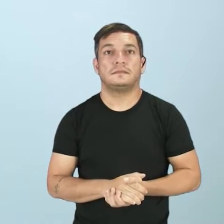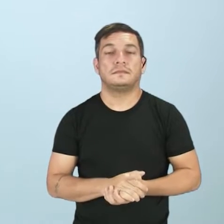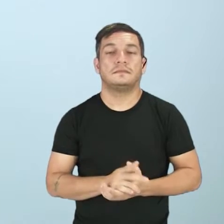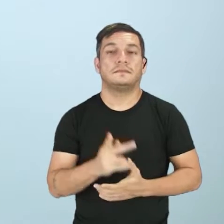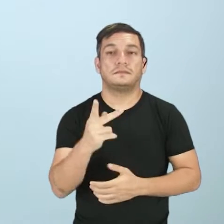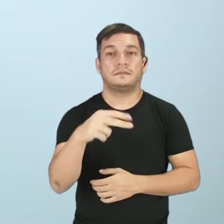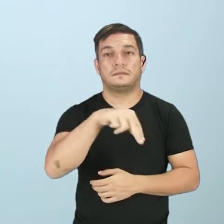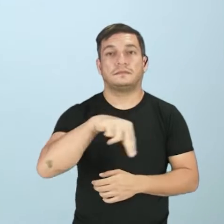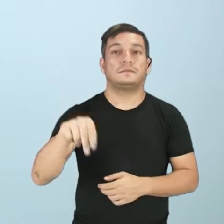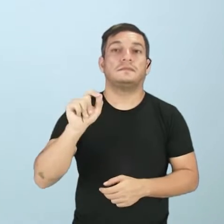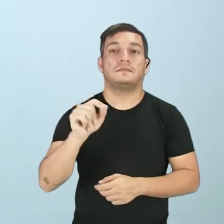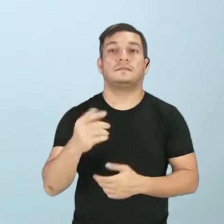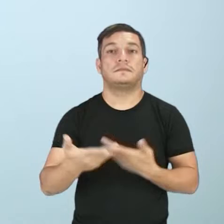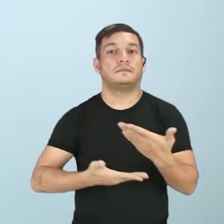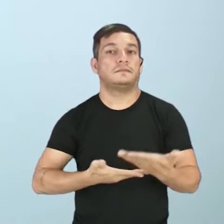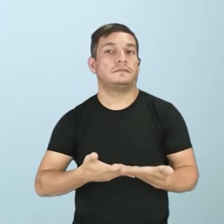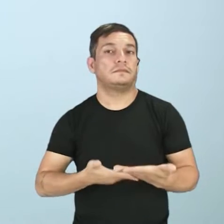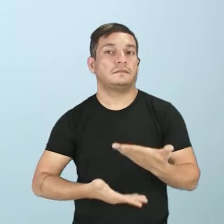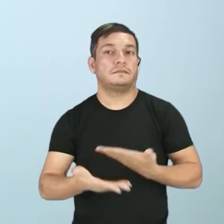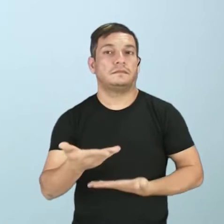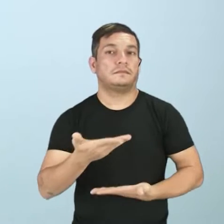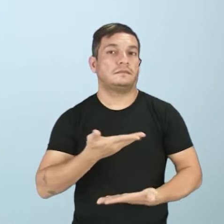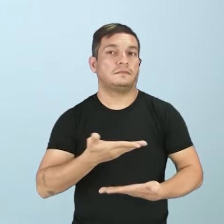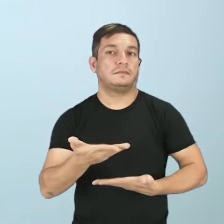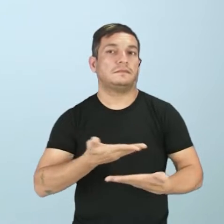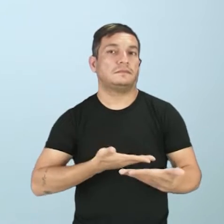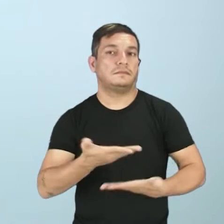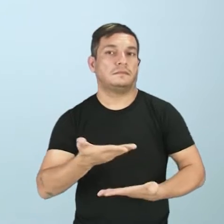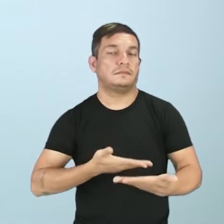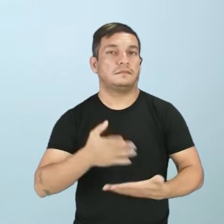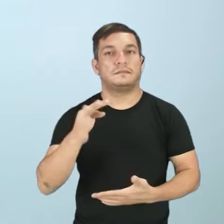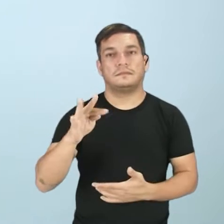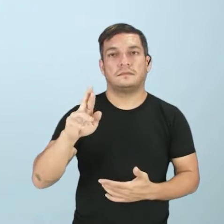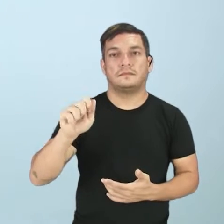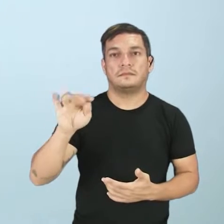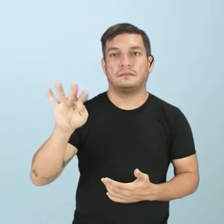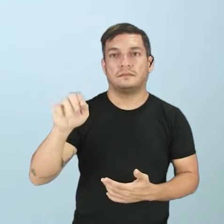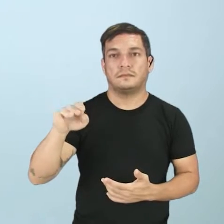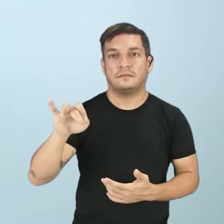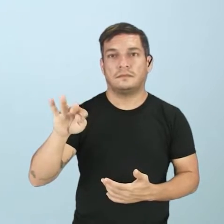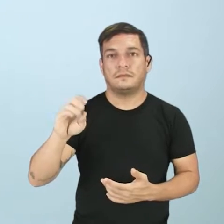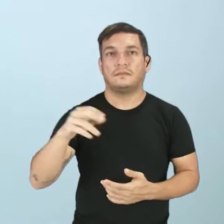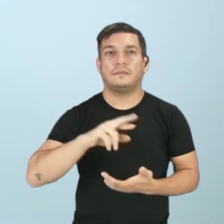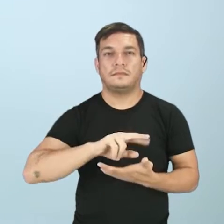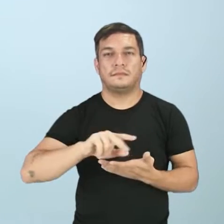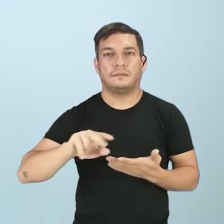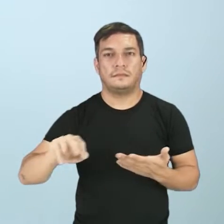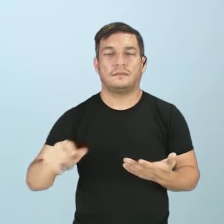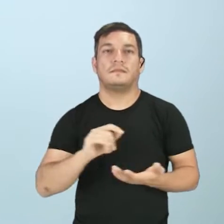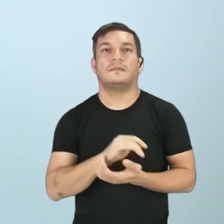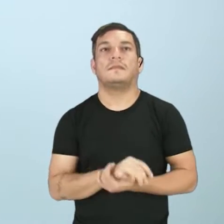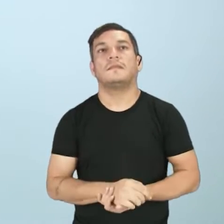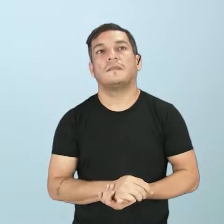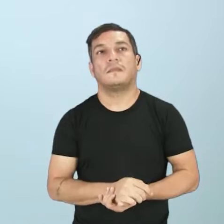E agora nós vamos falar um pouco sobre os pronomes de tratamento, que são vários,